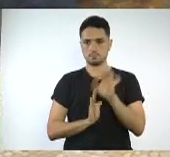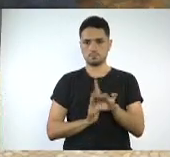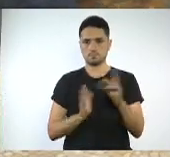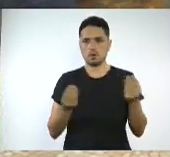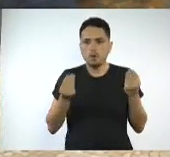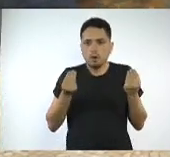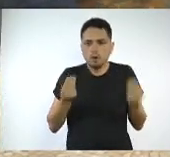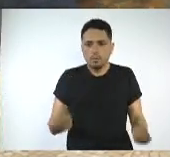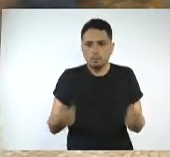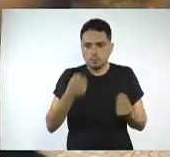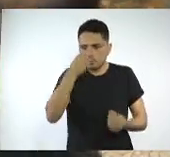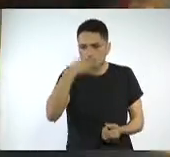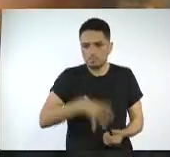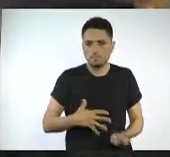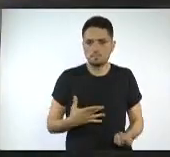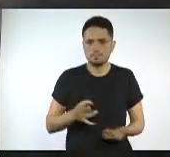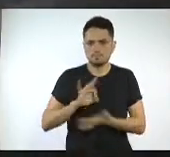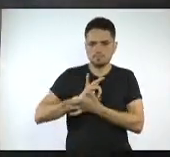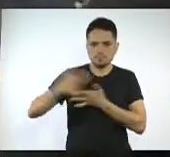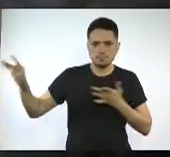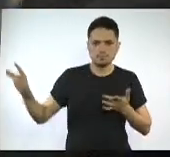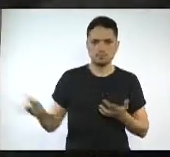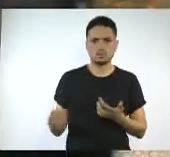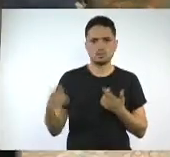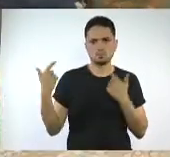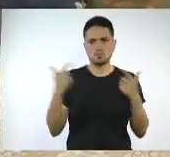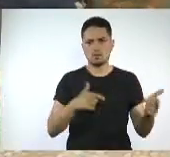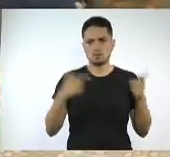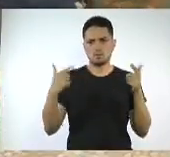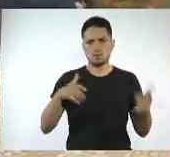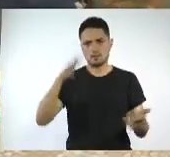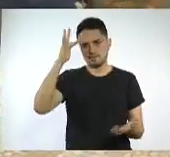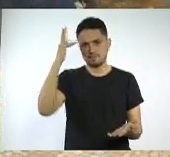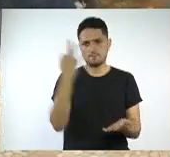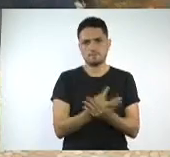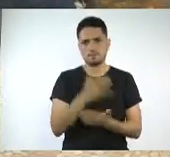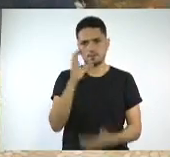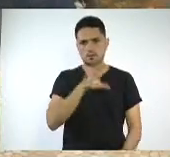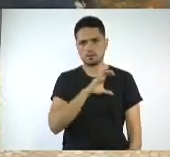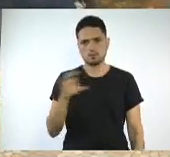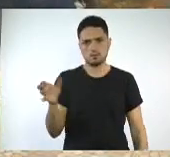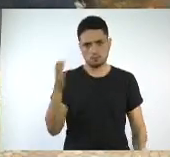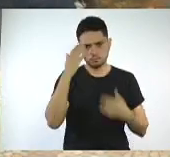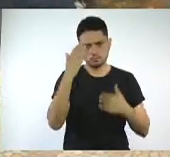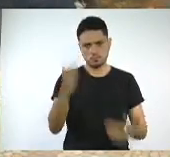repúdio a mais esse escárnio à fé católica. Muito obrigado.